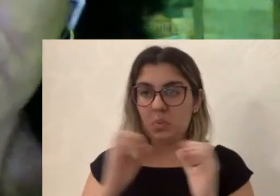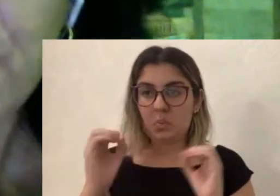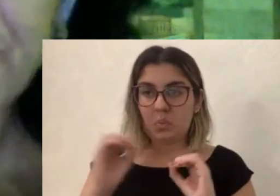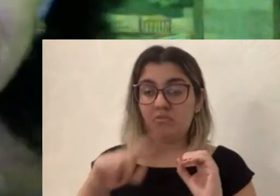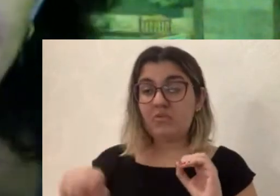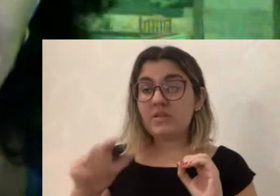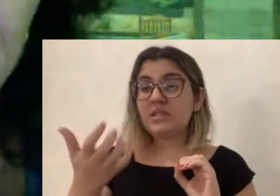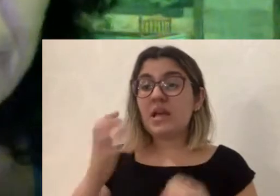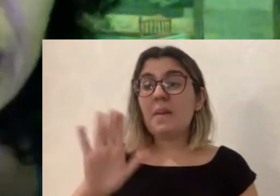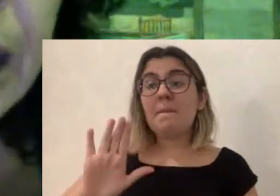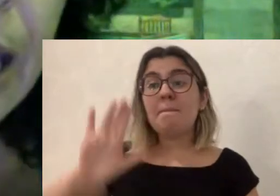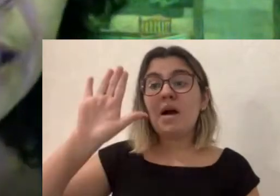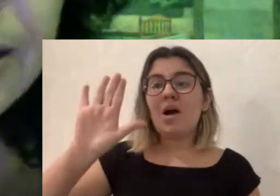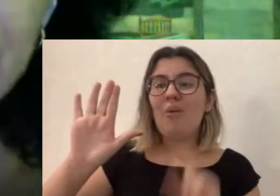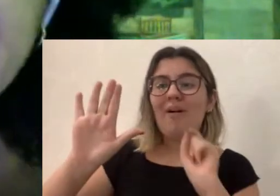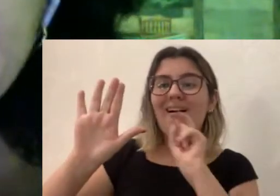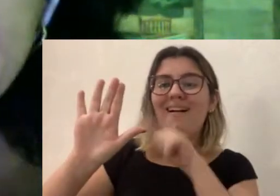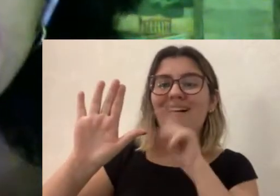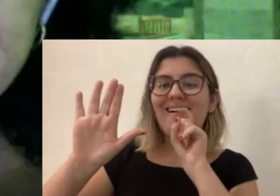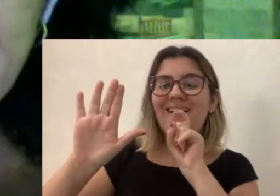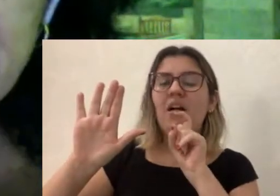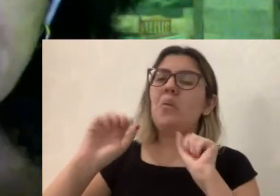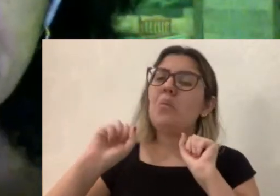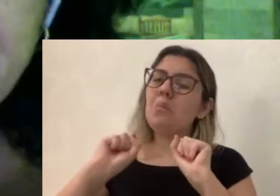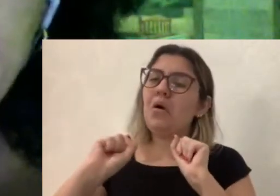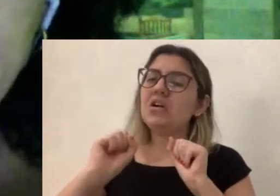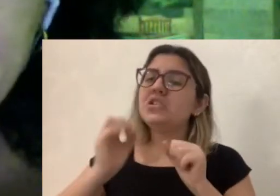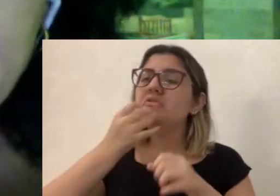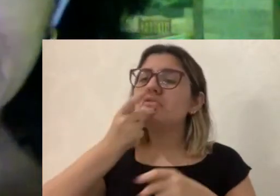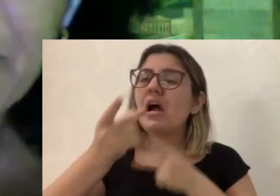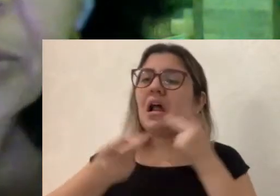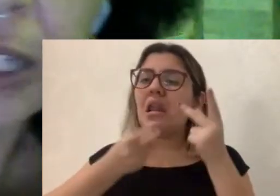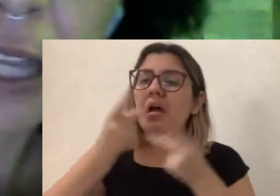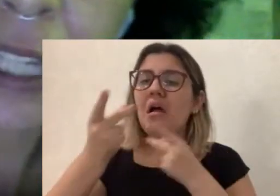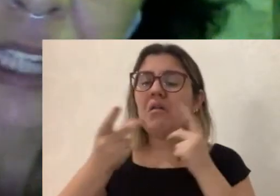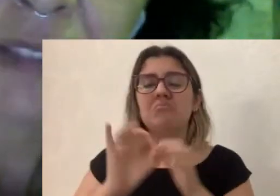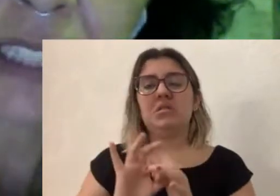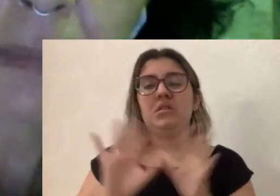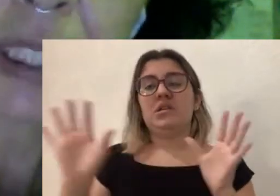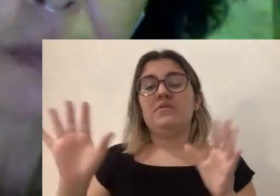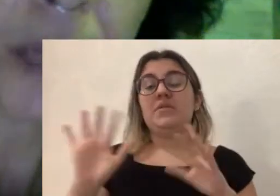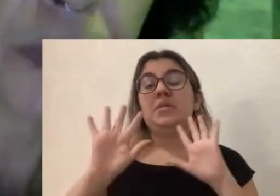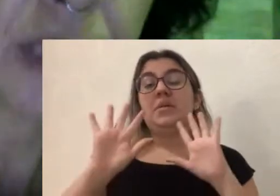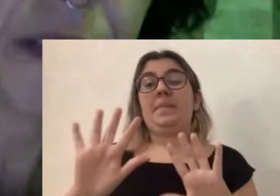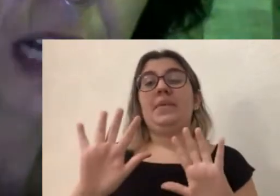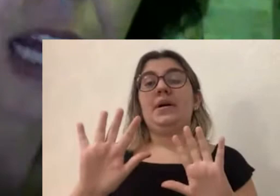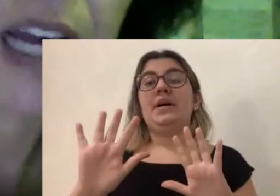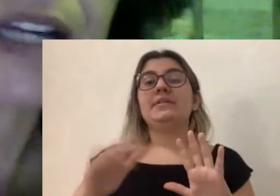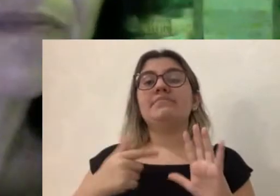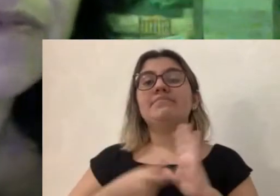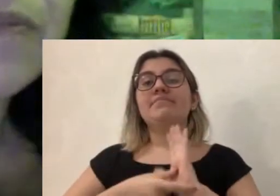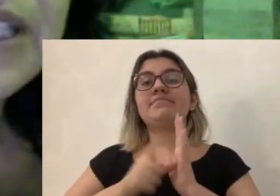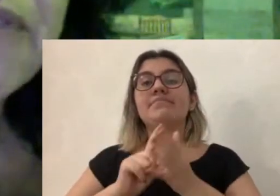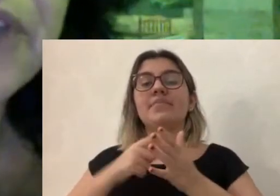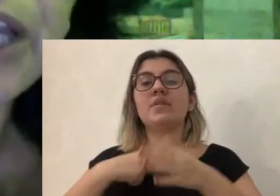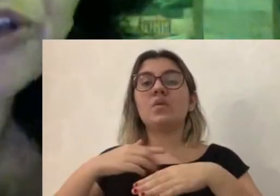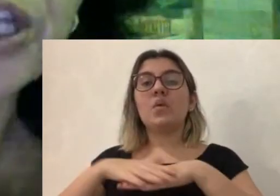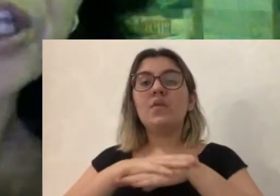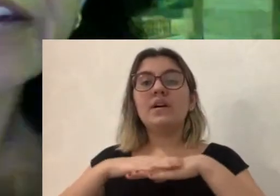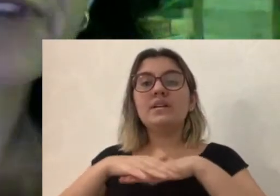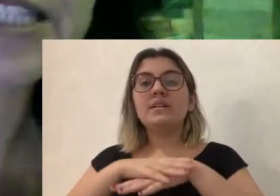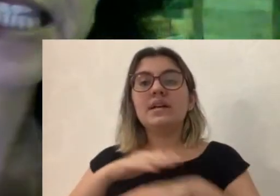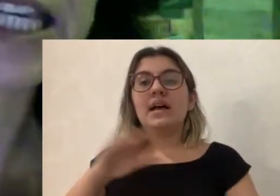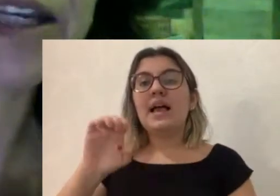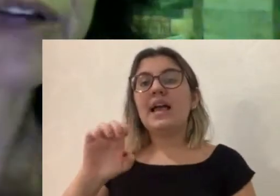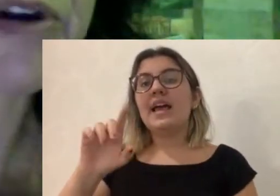Bom. Por enquanto não tem ninguém. Se alguém quiser levantar a mão para, né, porque eu sei que tem aqui levantar a mão para poder falar, manda ver. Eu só